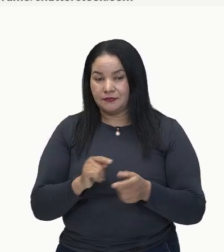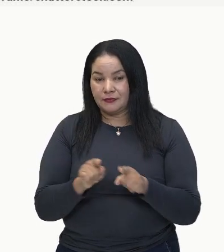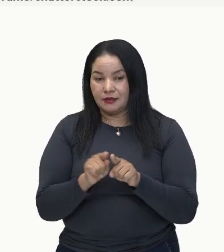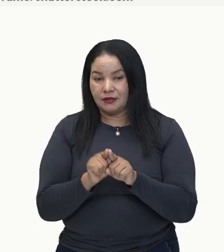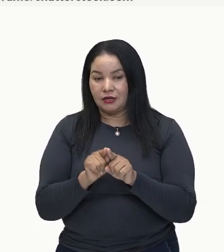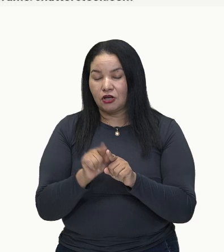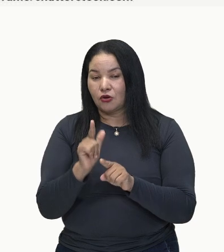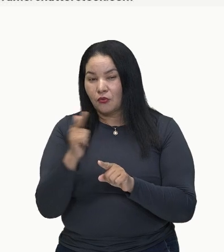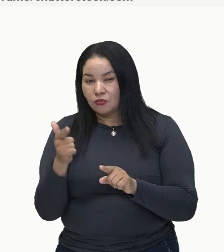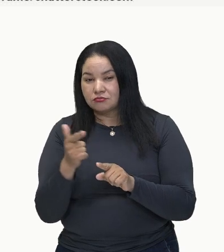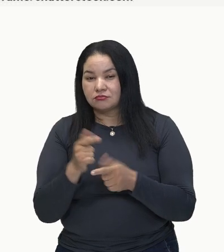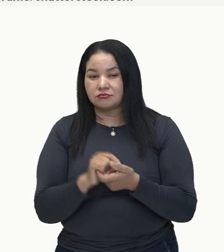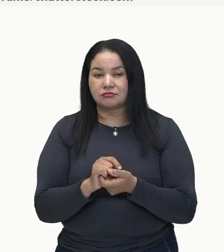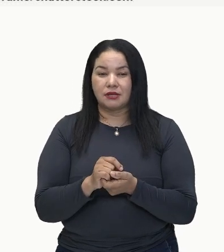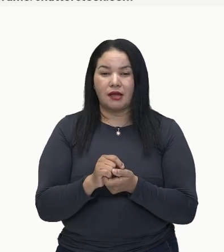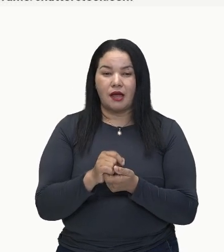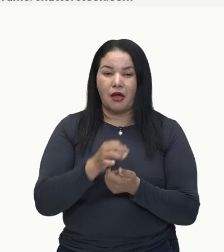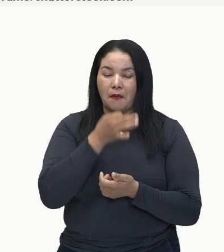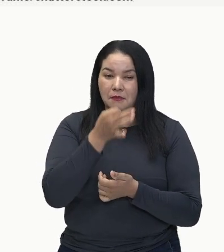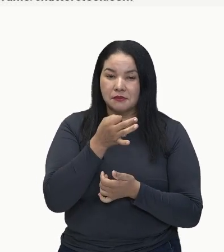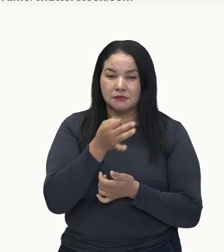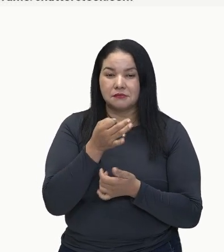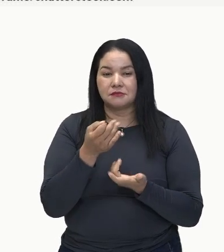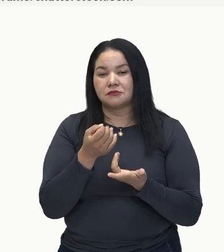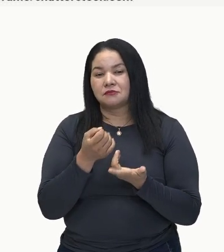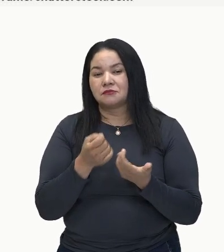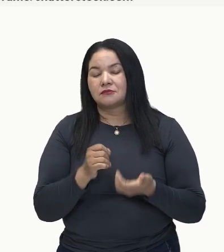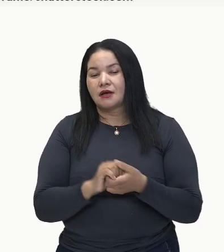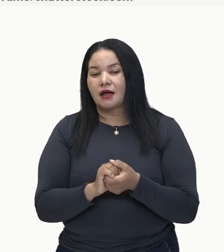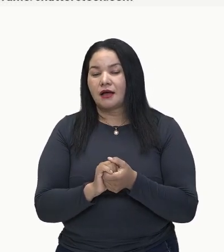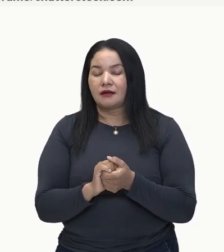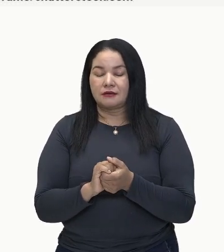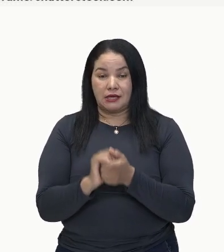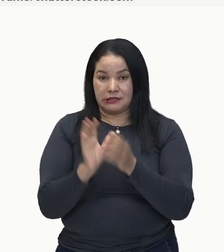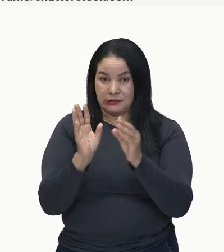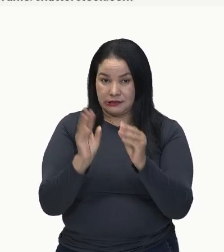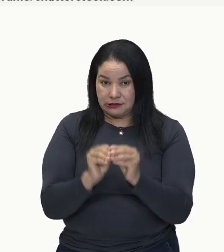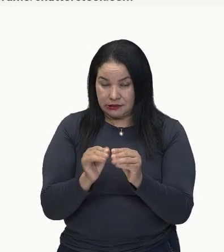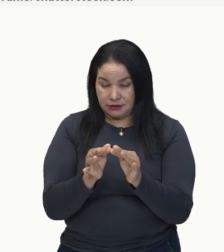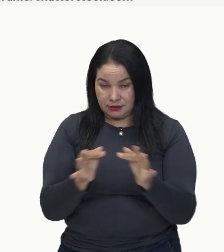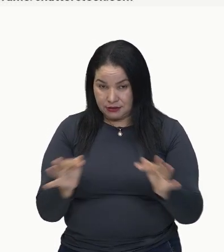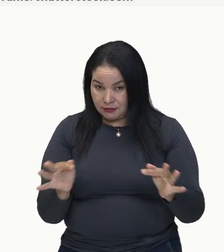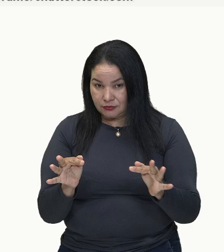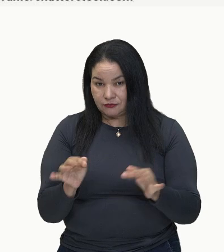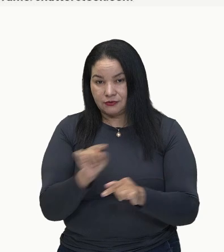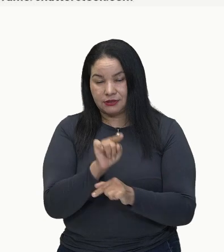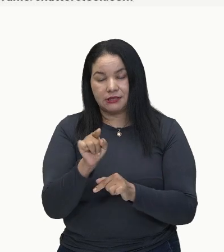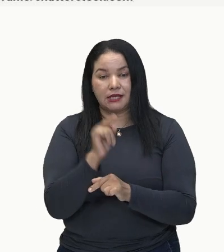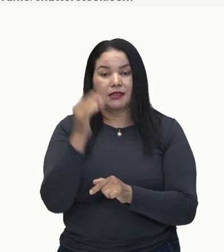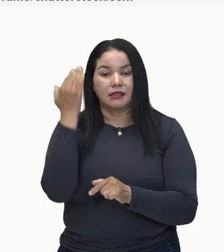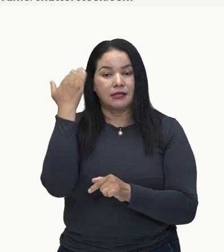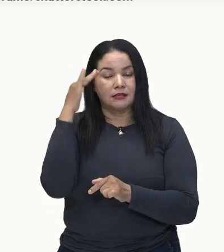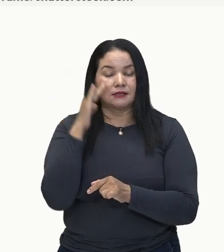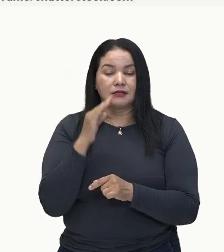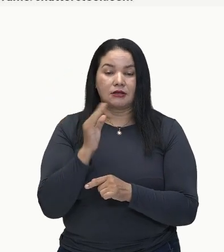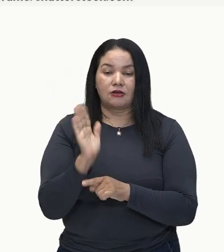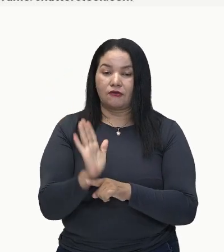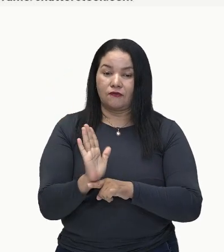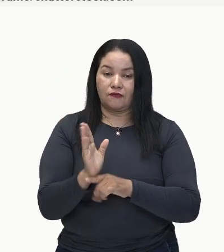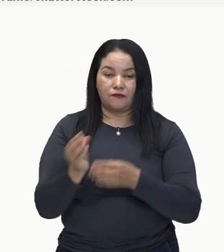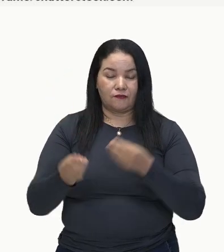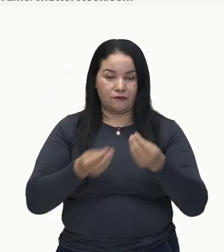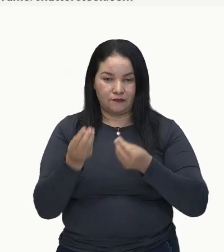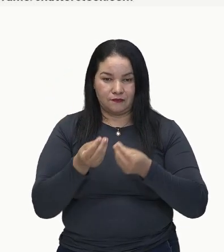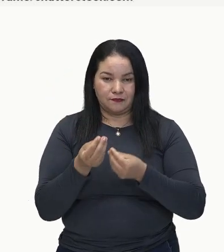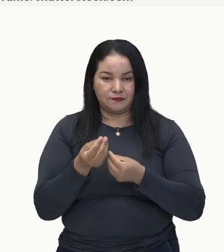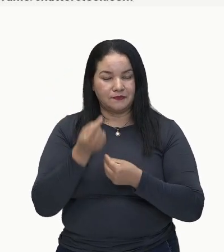de spoilers nem tudo mais, né? Ele faz uma apresentação por cima, assim, para você entender do que se trata. Aí ele vai prosseguindo